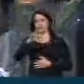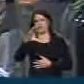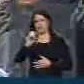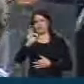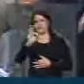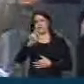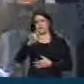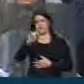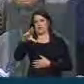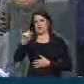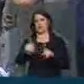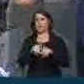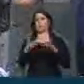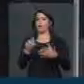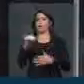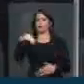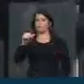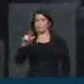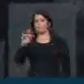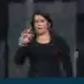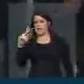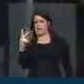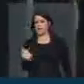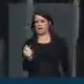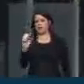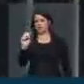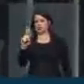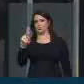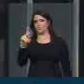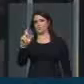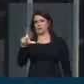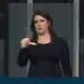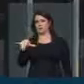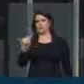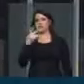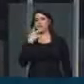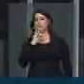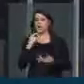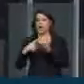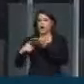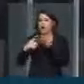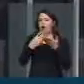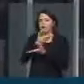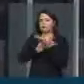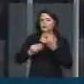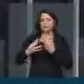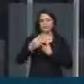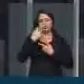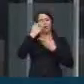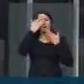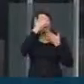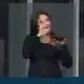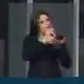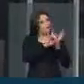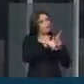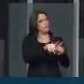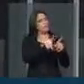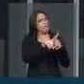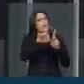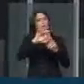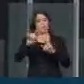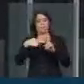Marta Suplicy, que teve um papel muito importante na construção desse acordo. E também aqui deixar um agradecimento a mais